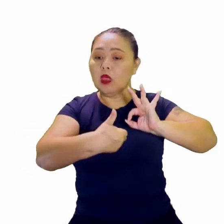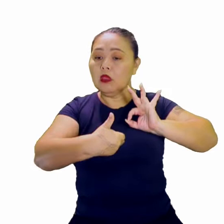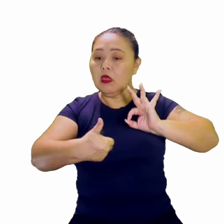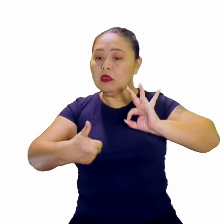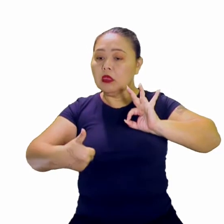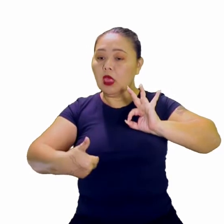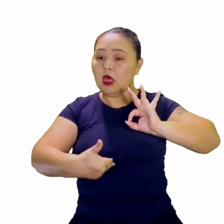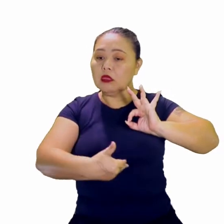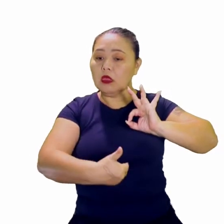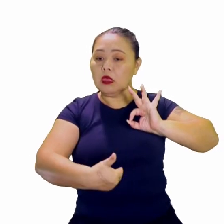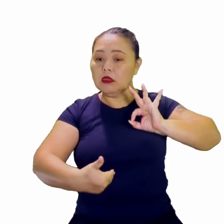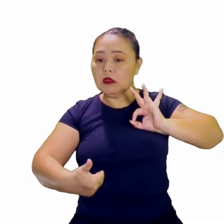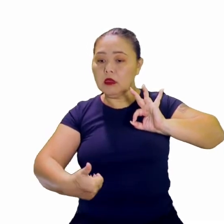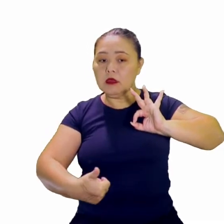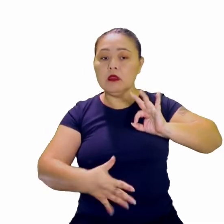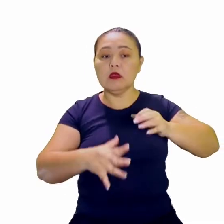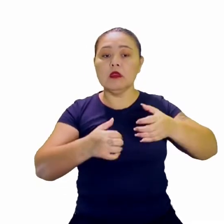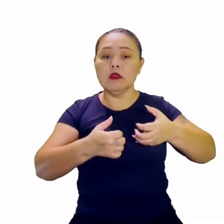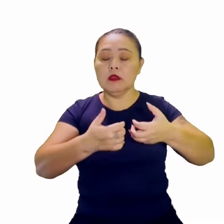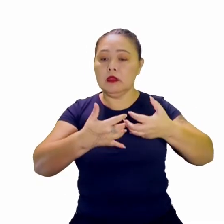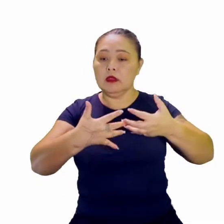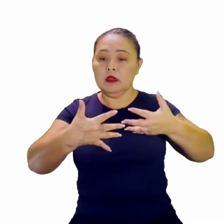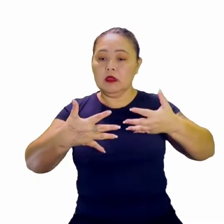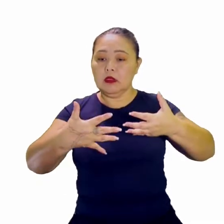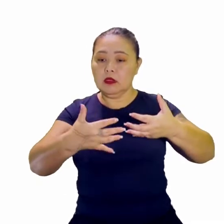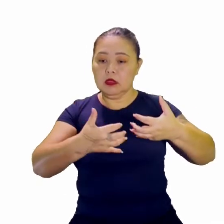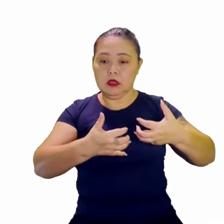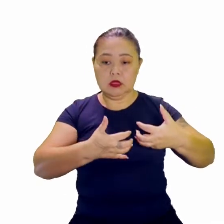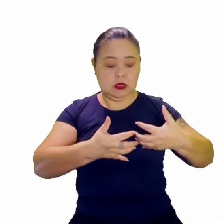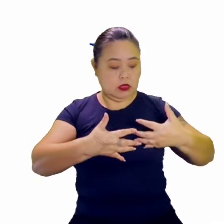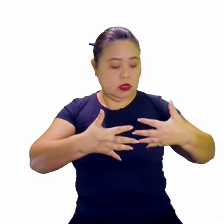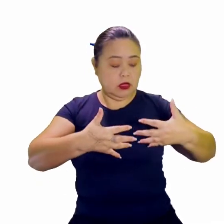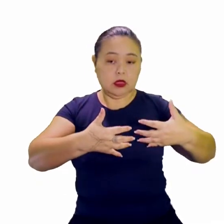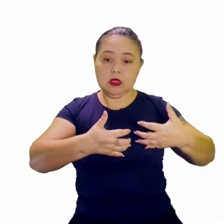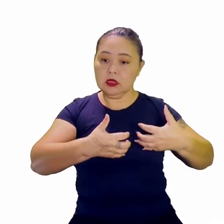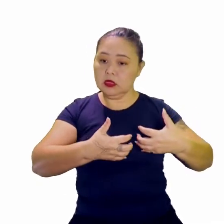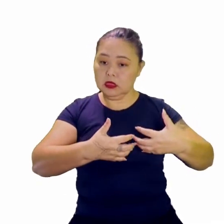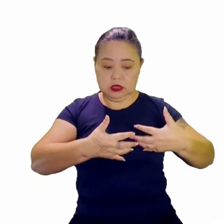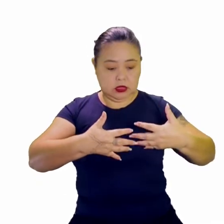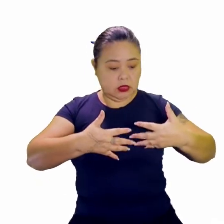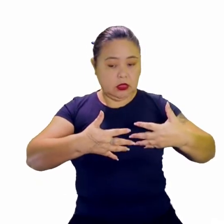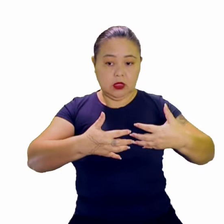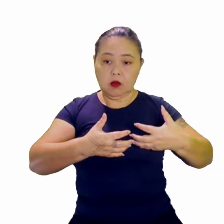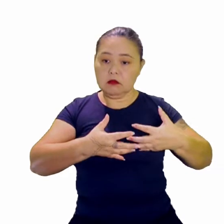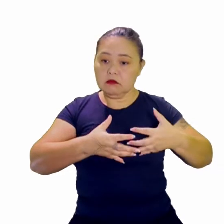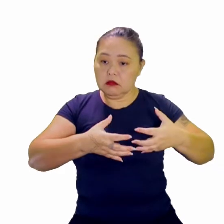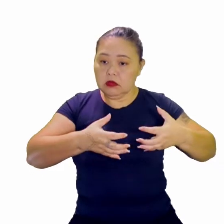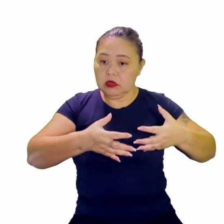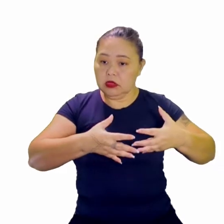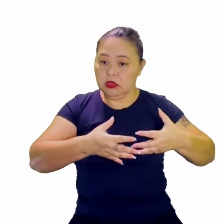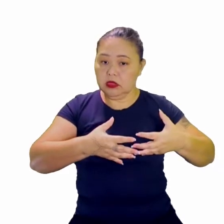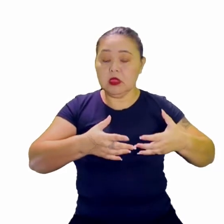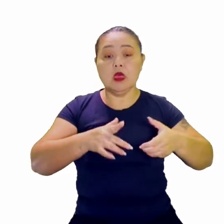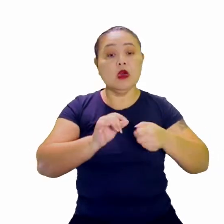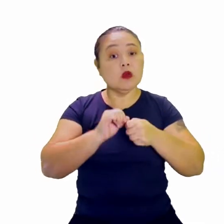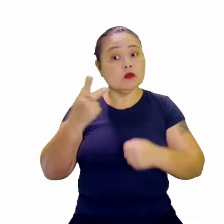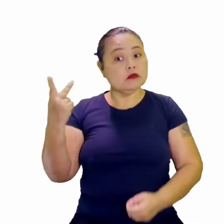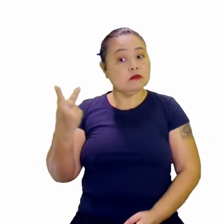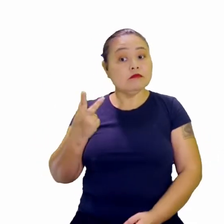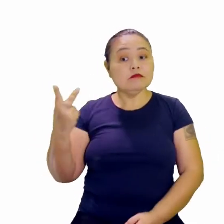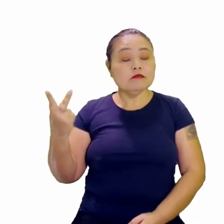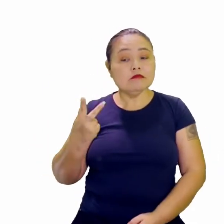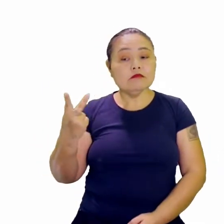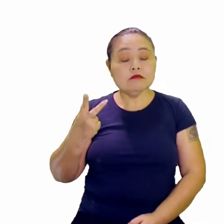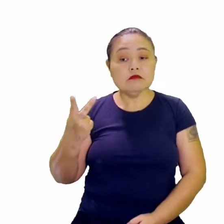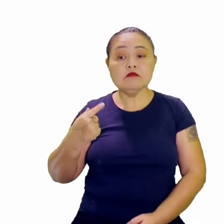do intestino, o cardíaco relacionado lá ao músculo do coração. O coração, ele é um músculo. E esses dois, eles